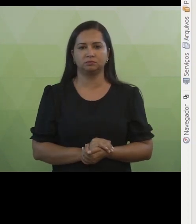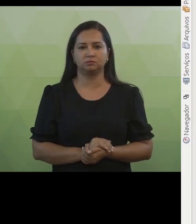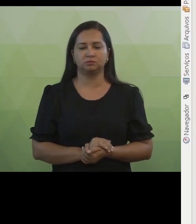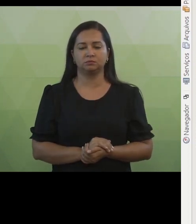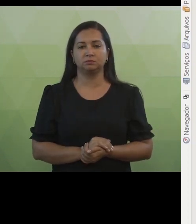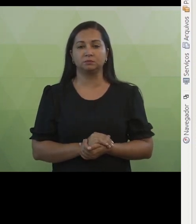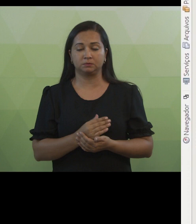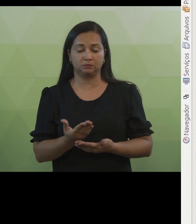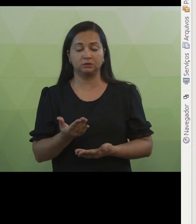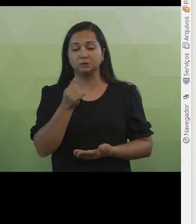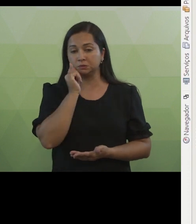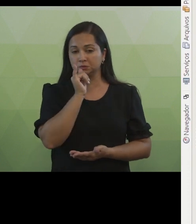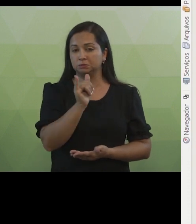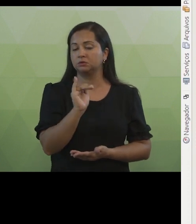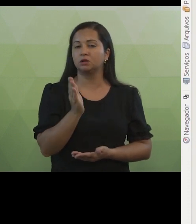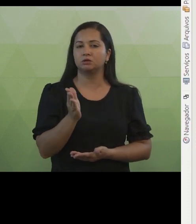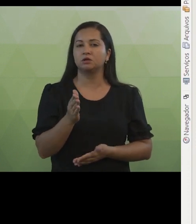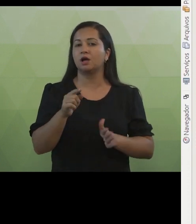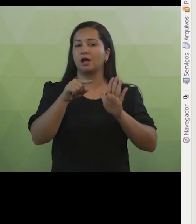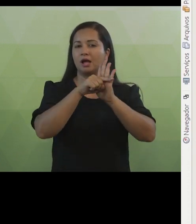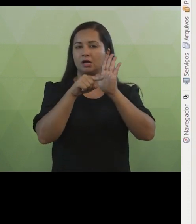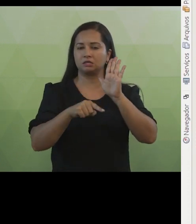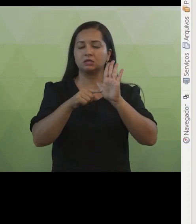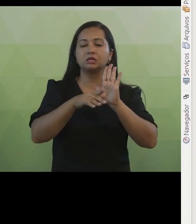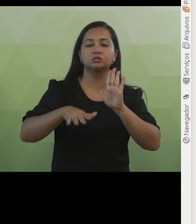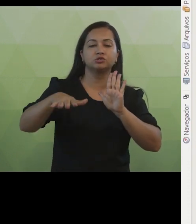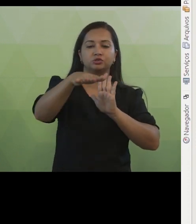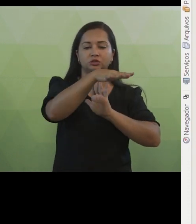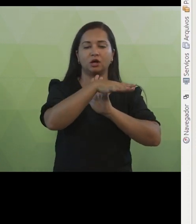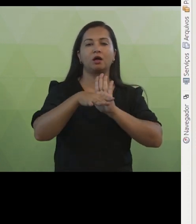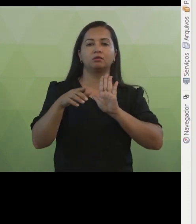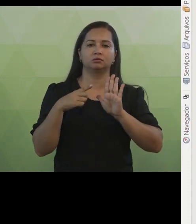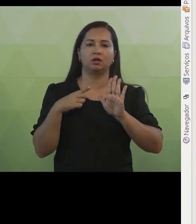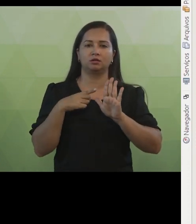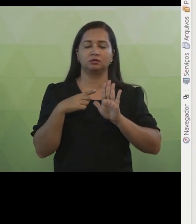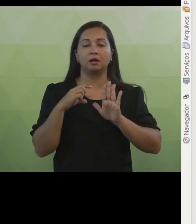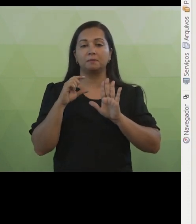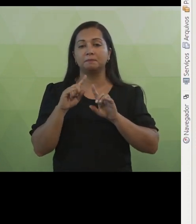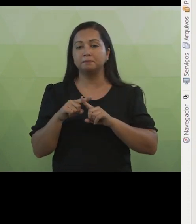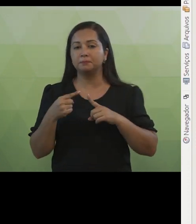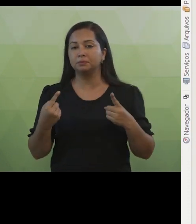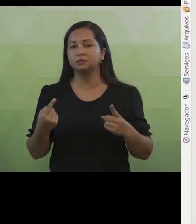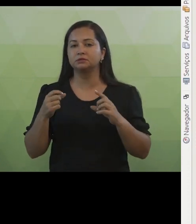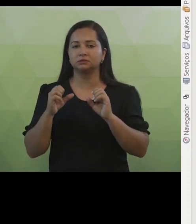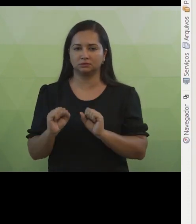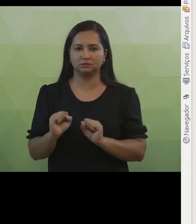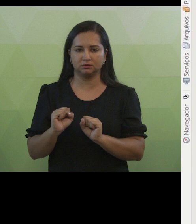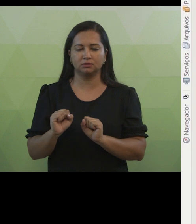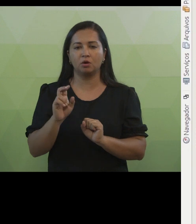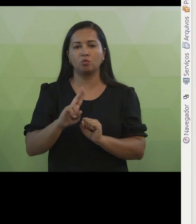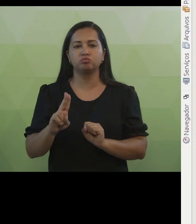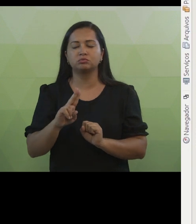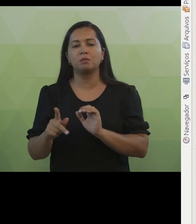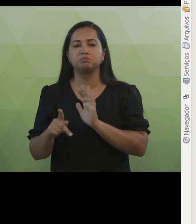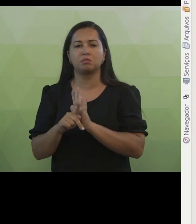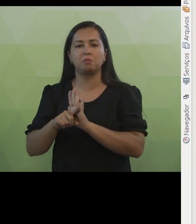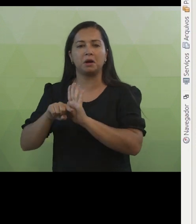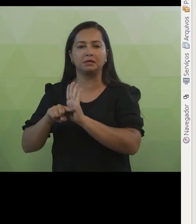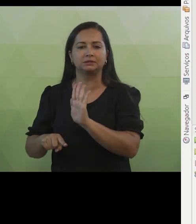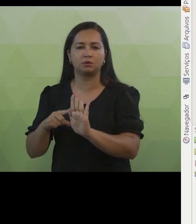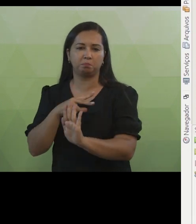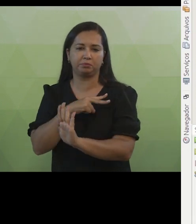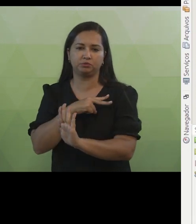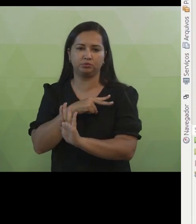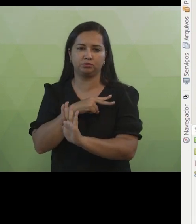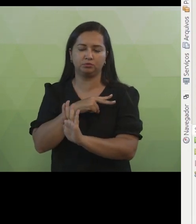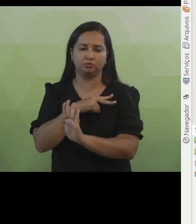Como eu disse, tratamos a exceção de modo genérico, mas eu também poderia tratá-la de modo particular.